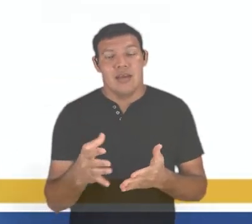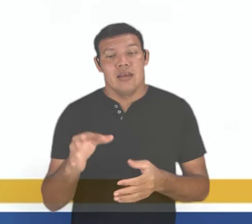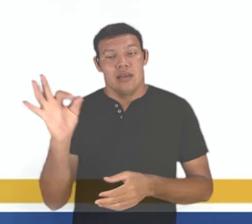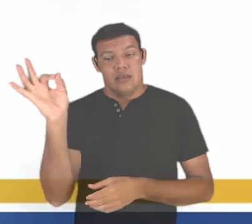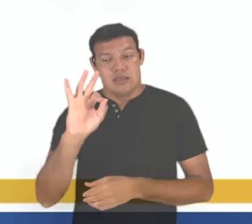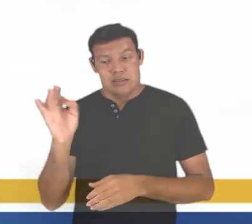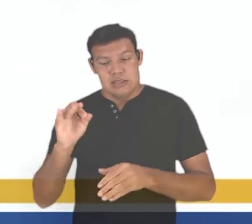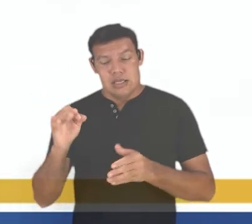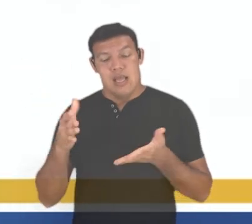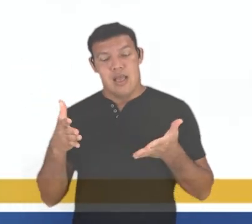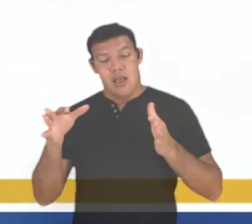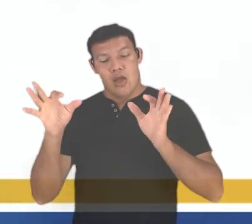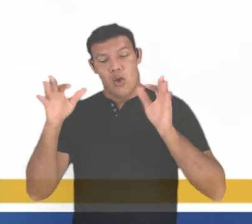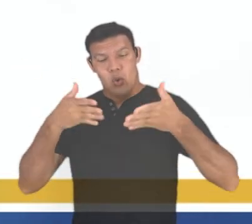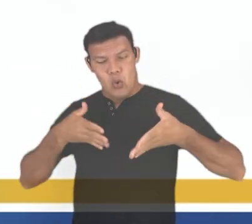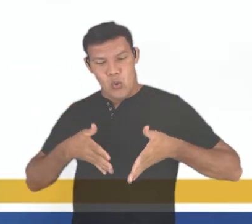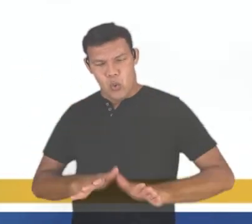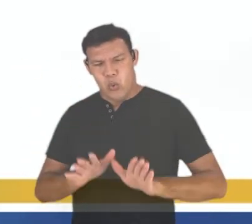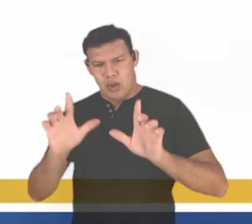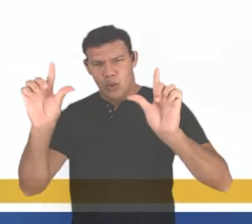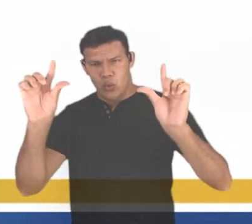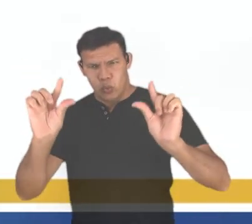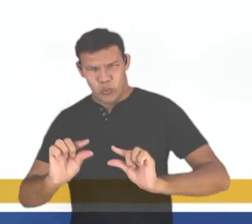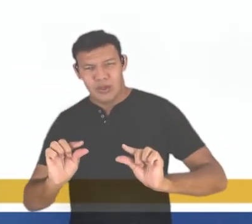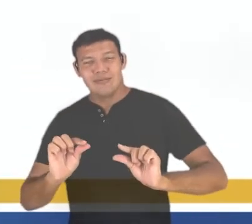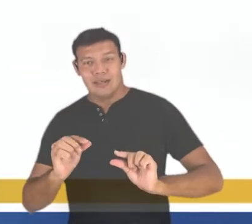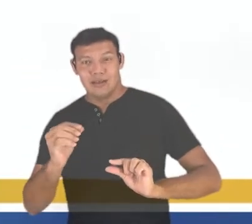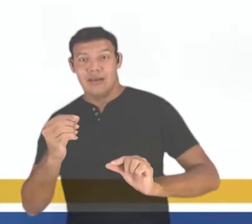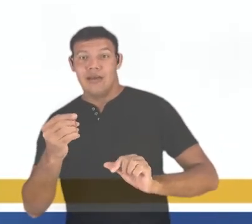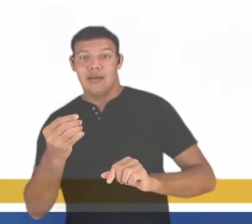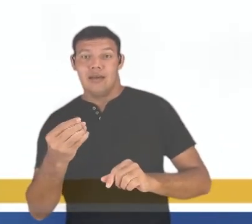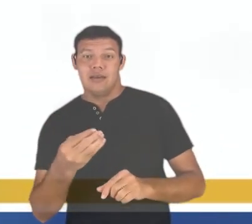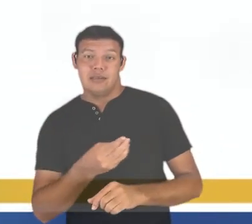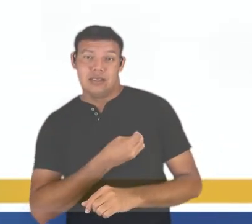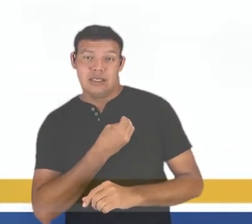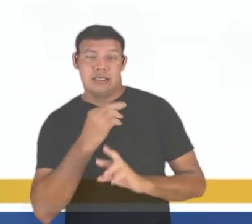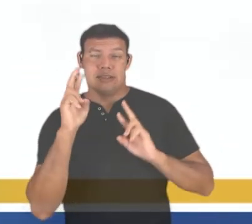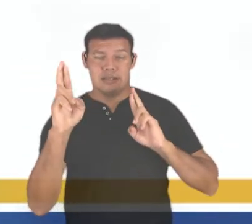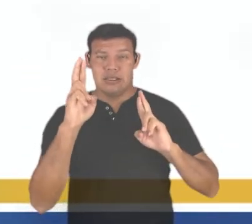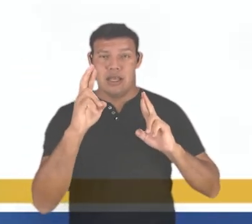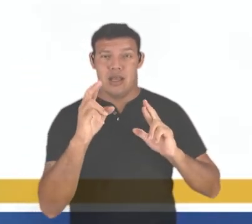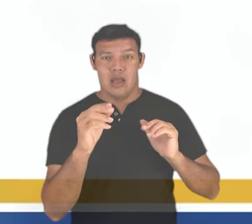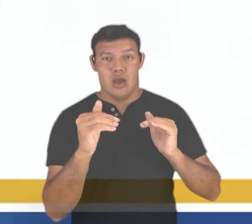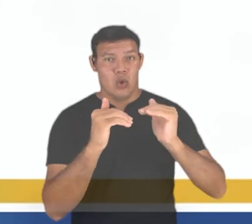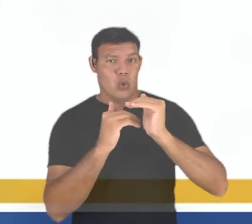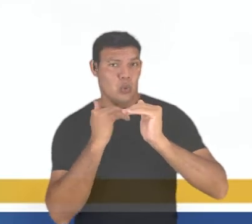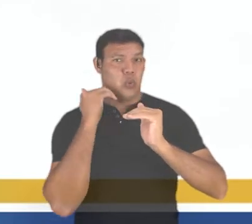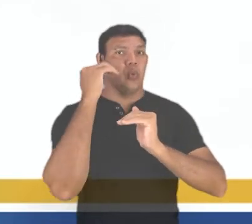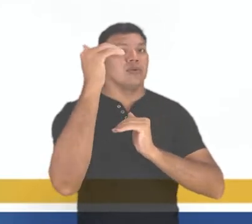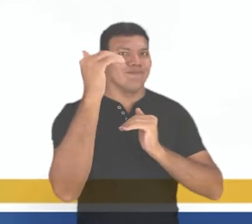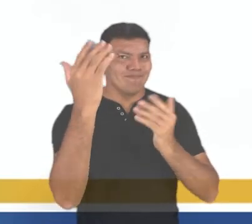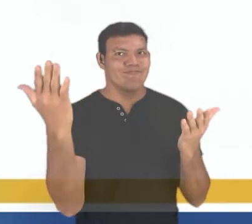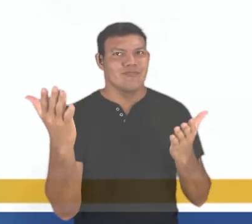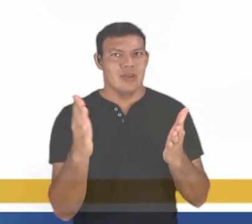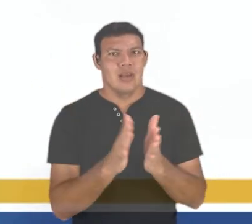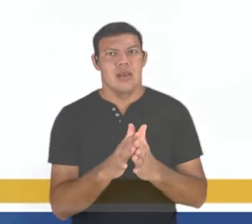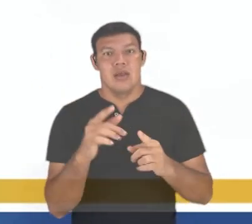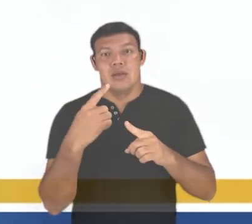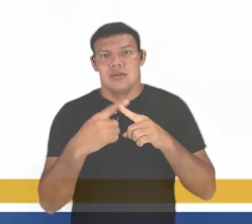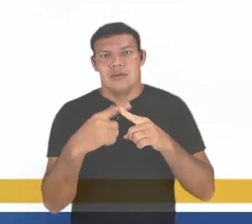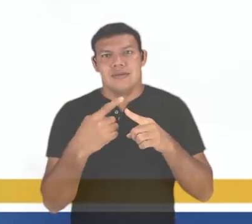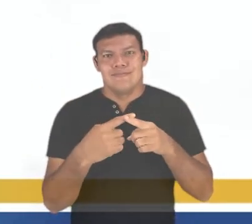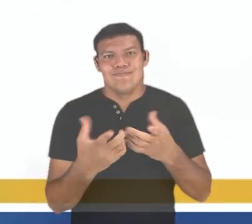Natalidade baixa e expectativa de vida alta dá um problema, porque eles perceberam o quê? Lá na China tinha um elevado número